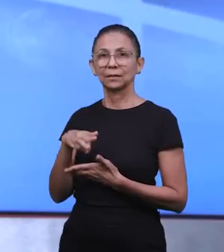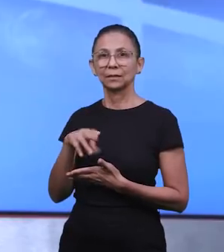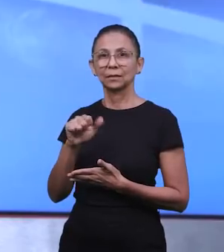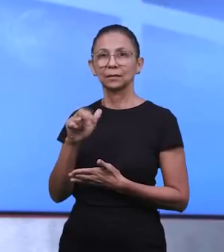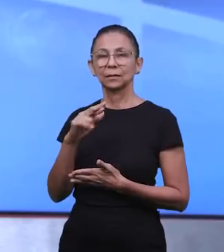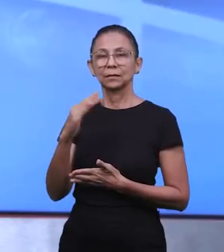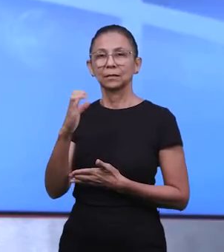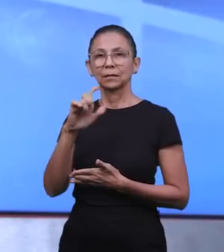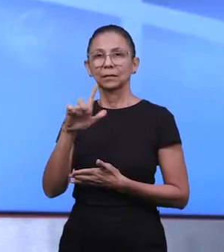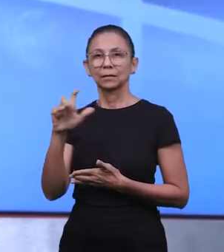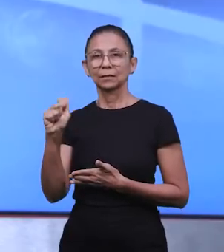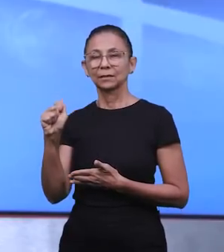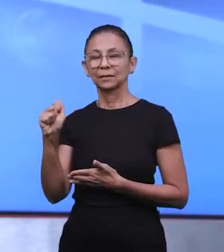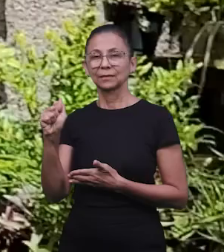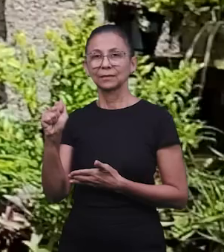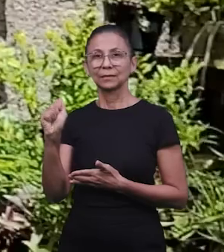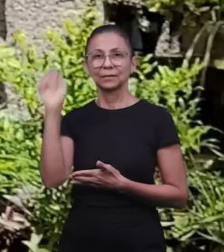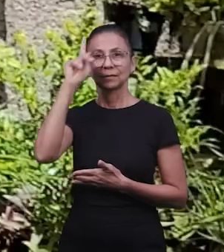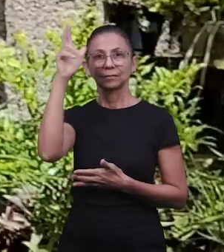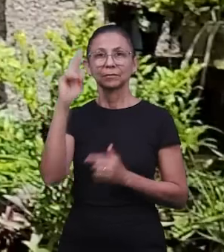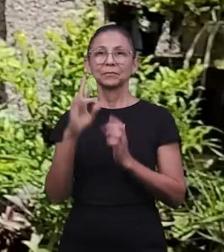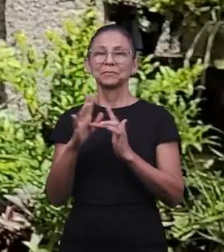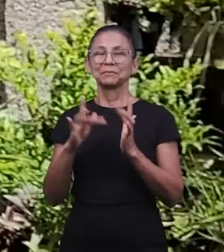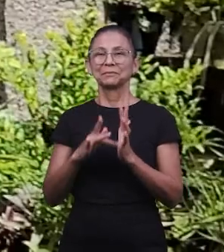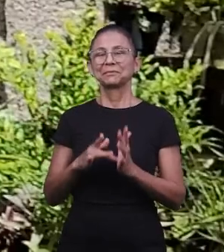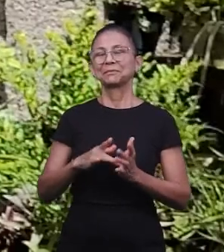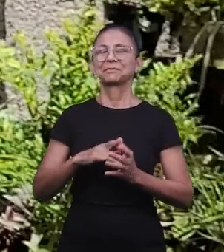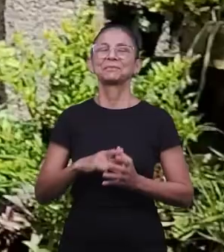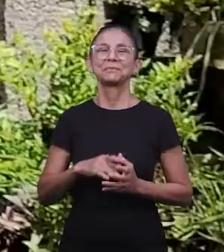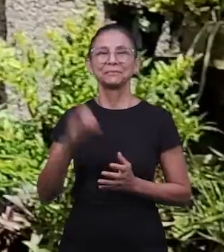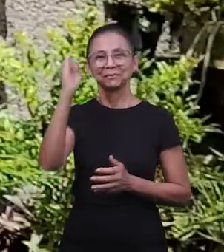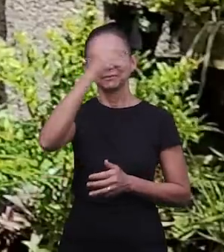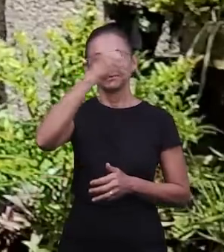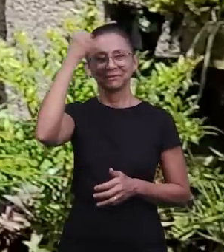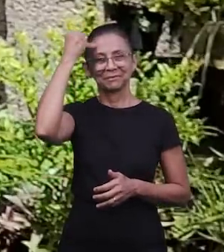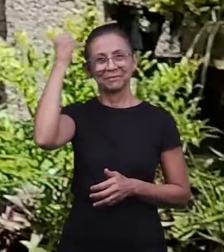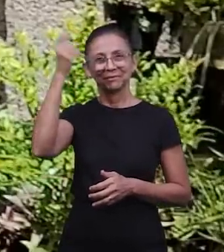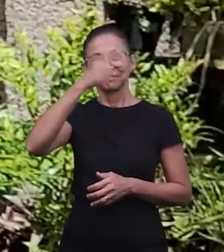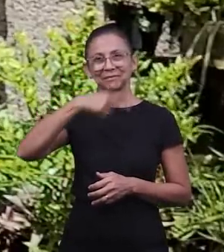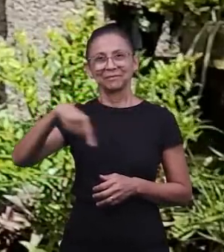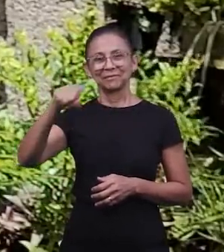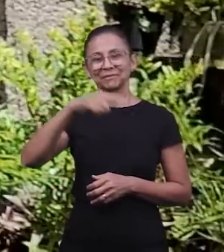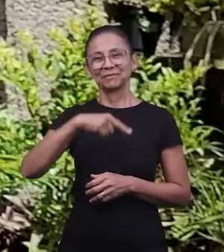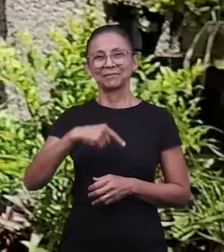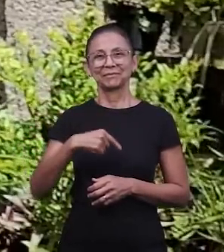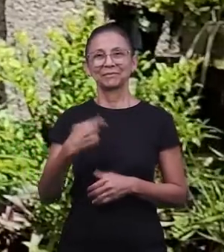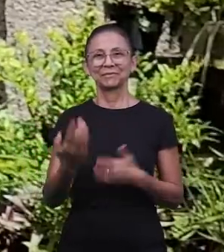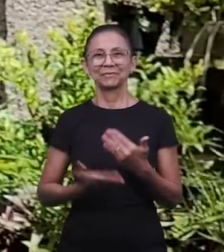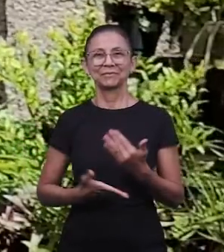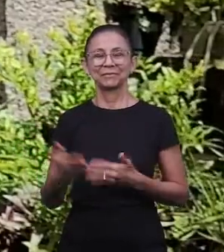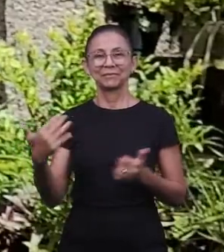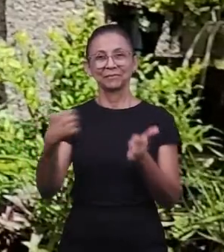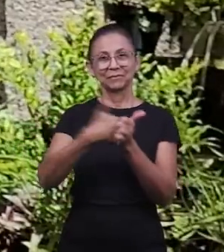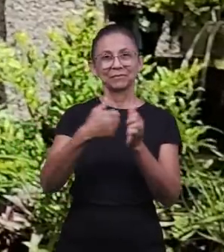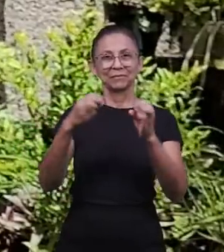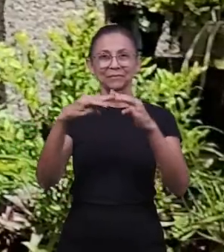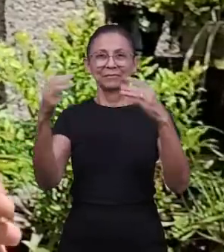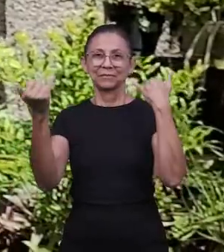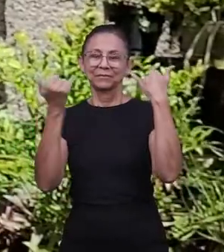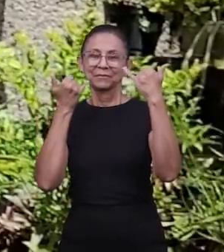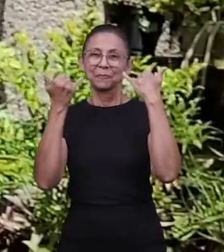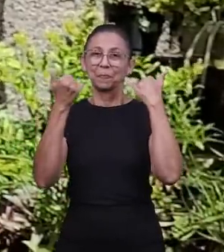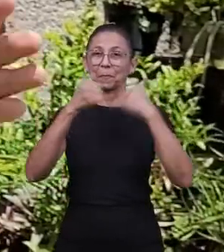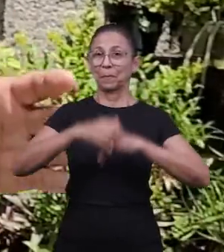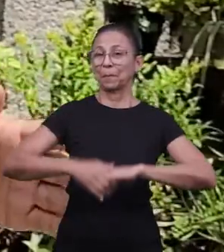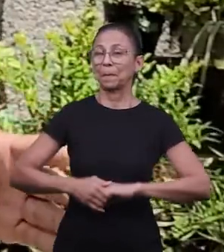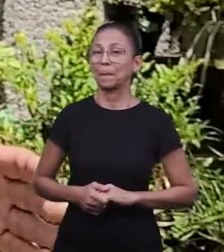Marcelo Rosa, com mais informações. A paz do Senhor Jesus, irmão Jorge. A paz do Senhor Jesus aos nossos irmãos que